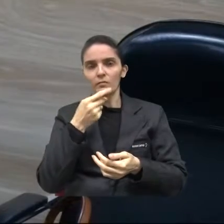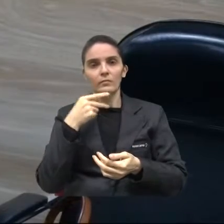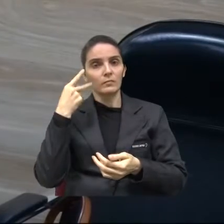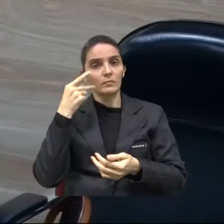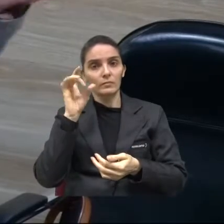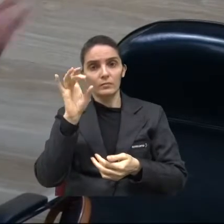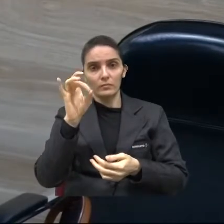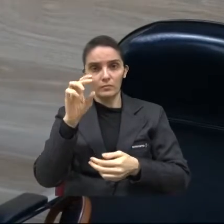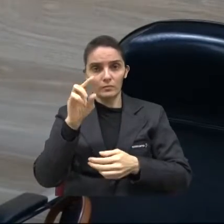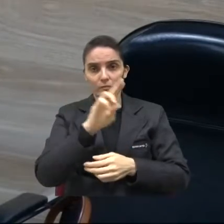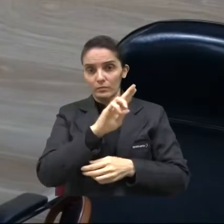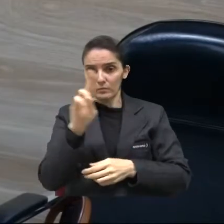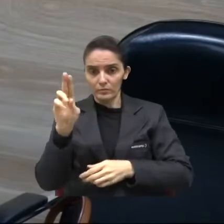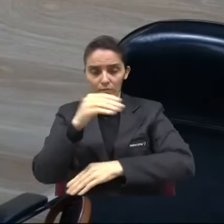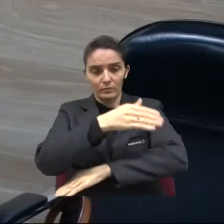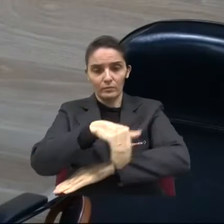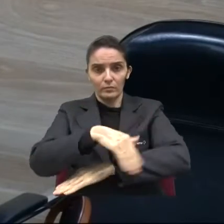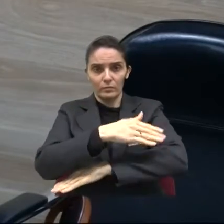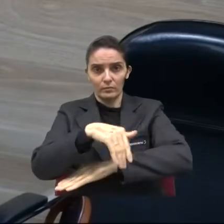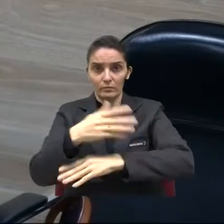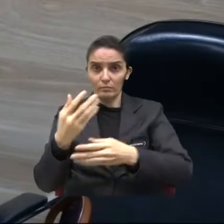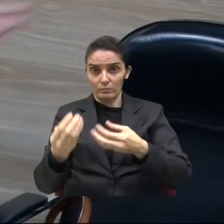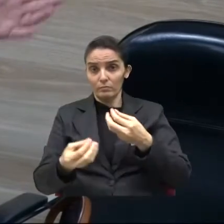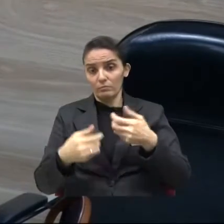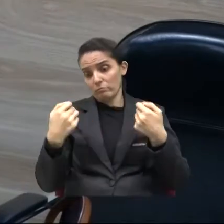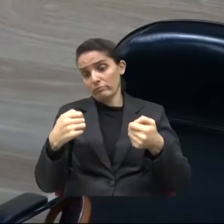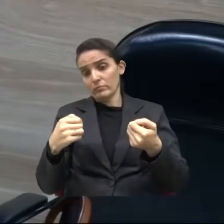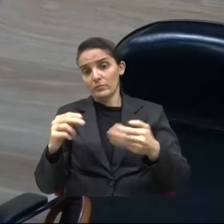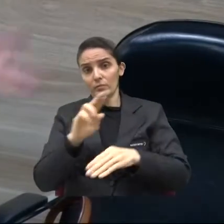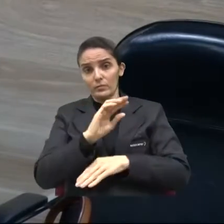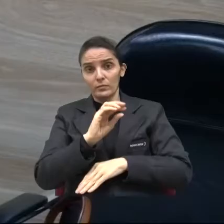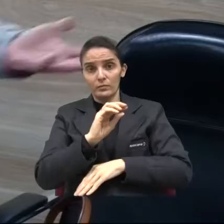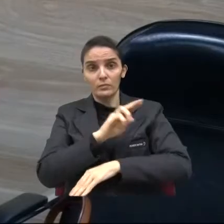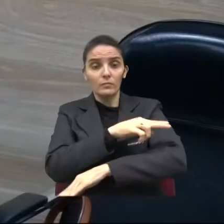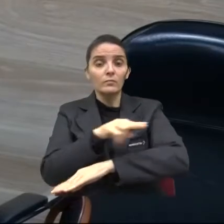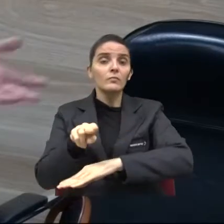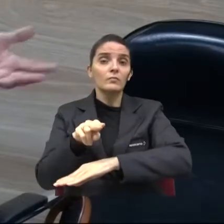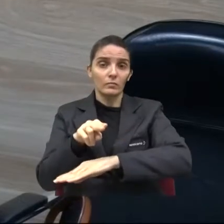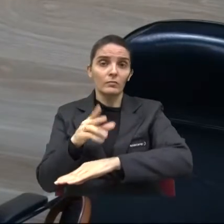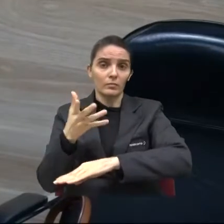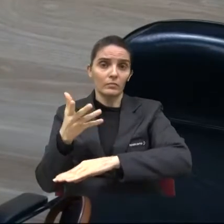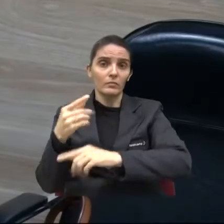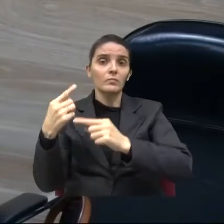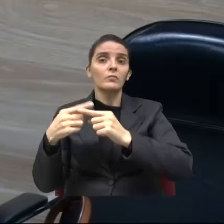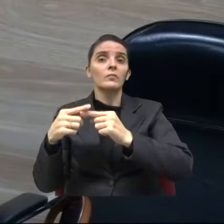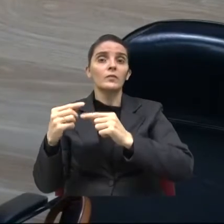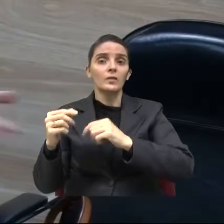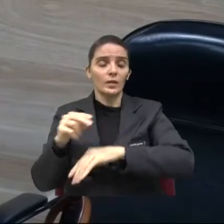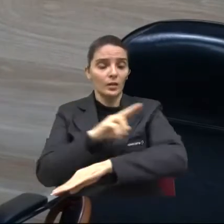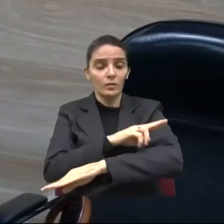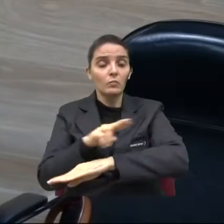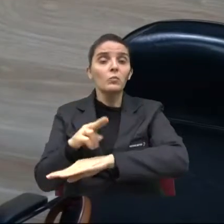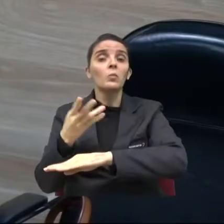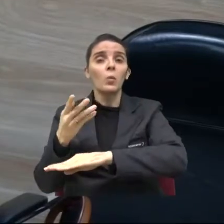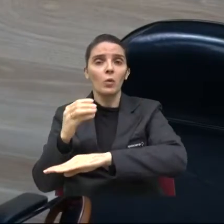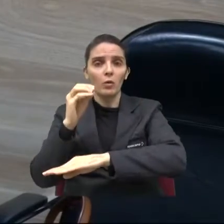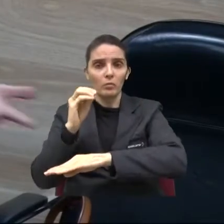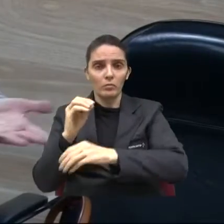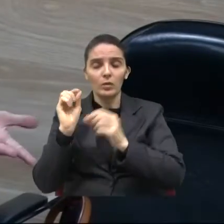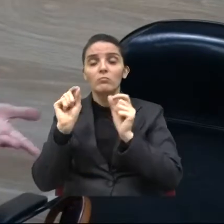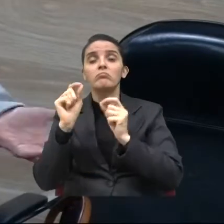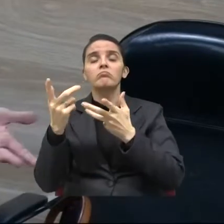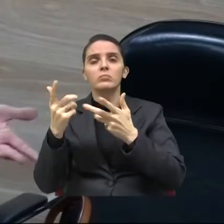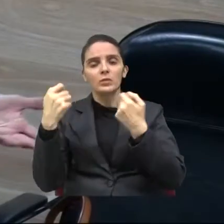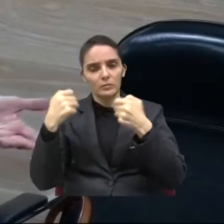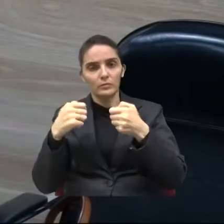gente tem que dar, porque senão como é que o carteiro vai achar, né? Vai chamar a rua o quê? Vou escrever para não sei quem, vou pôr o nome do